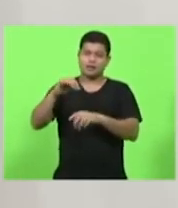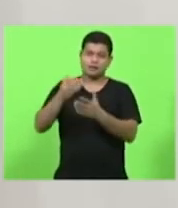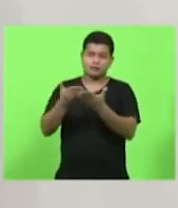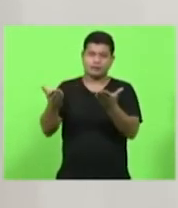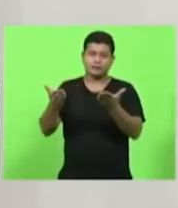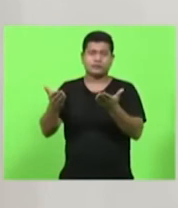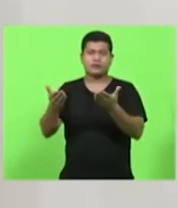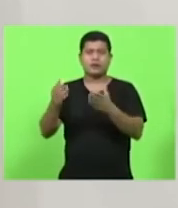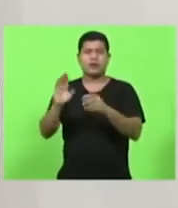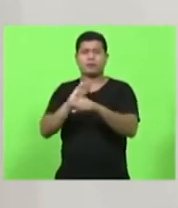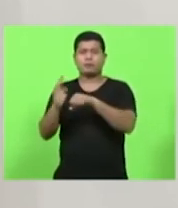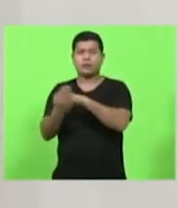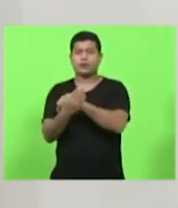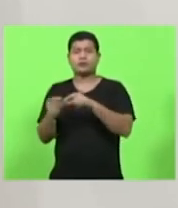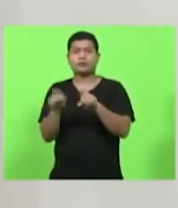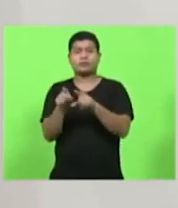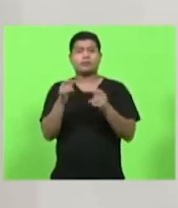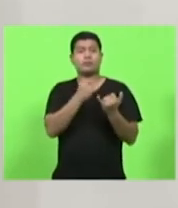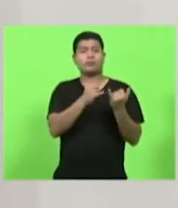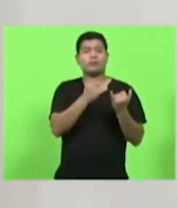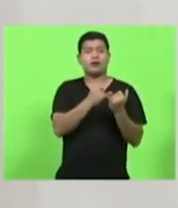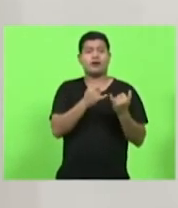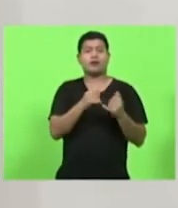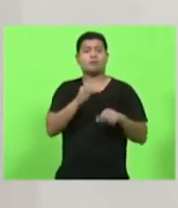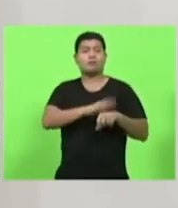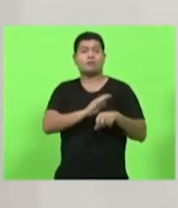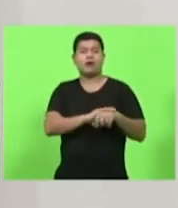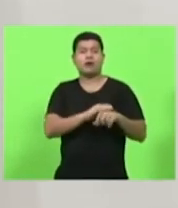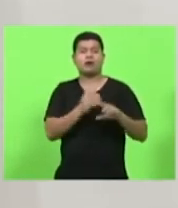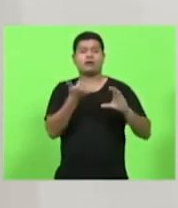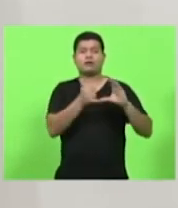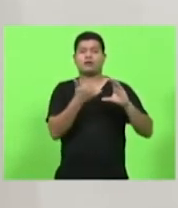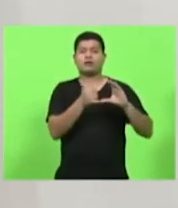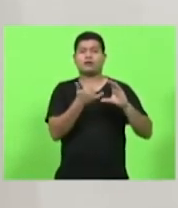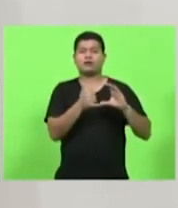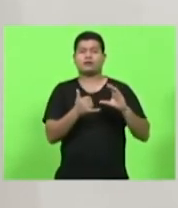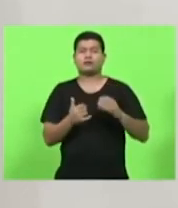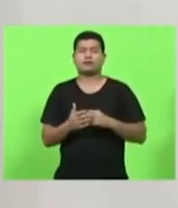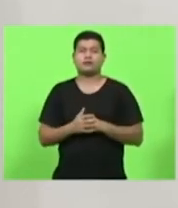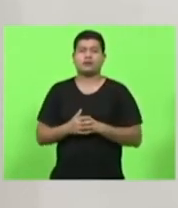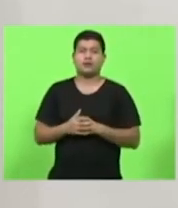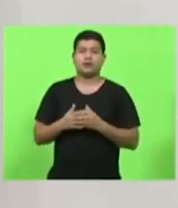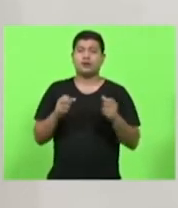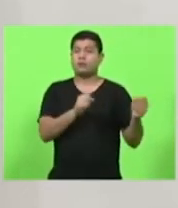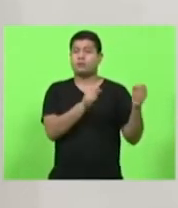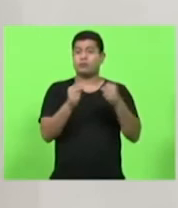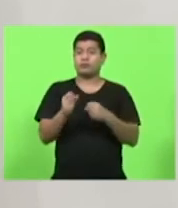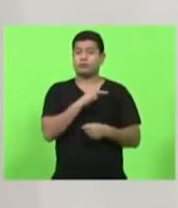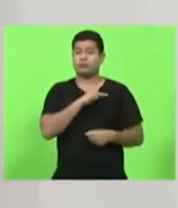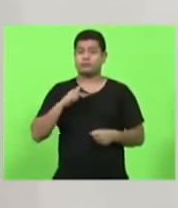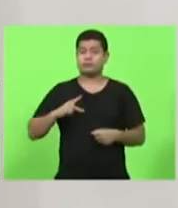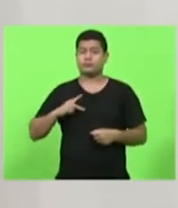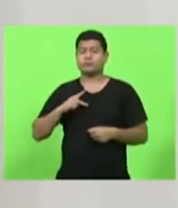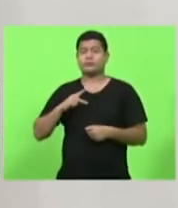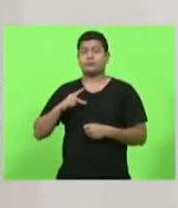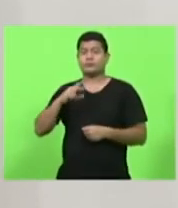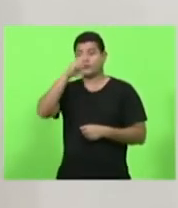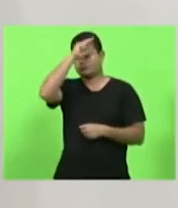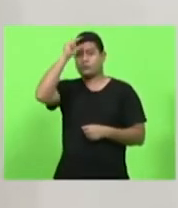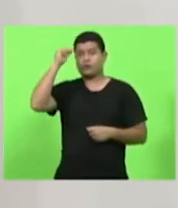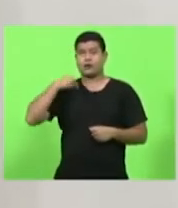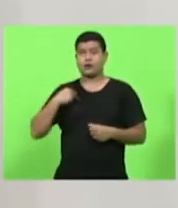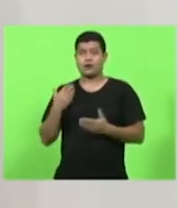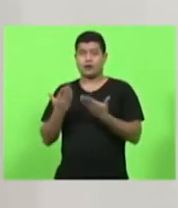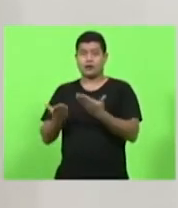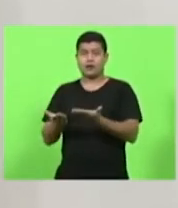cidade é da Celesc, que vai para o distrito industrial. E o que o poder público municipal nos reportou é que a parte que